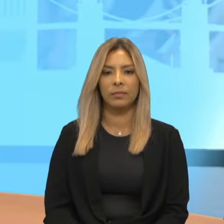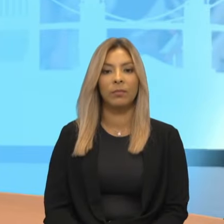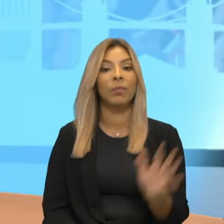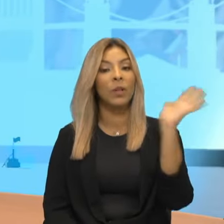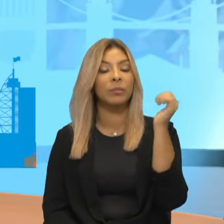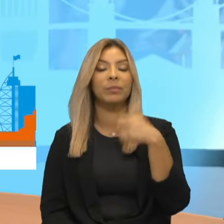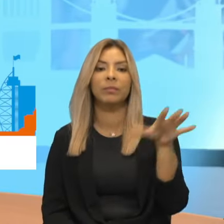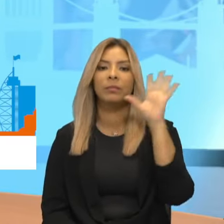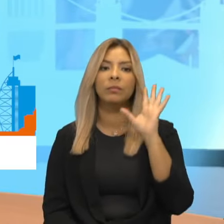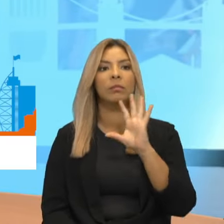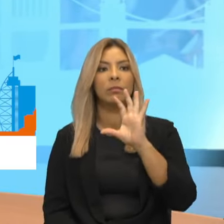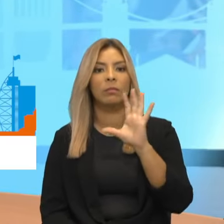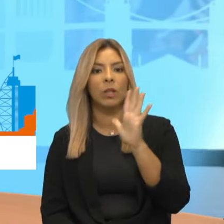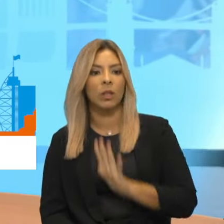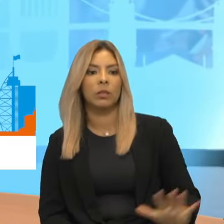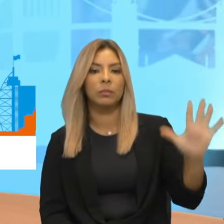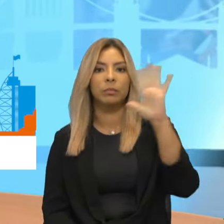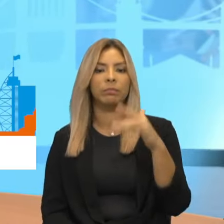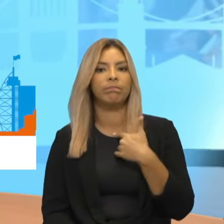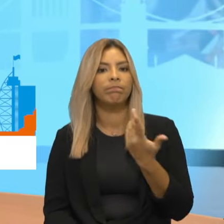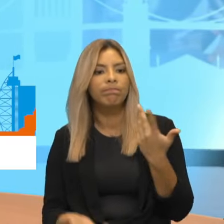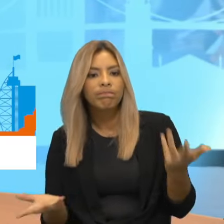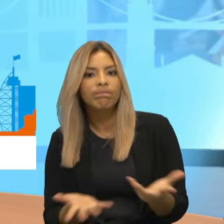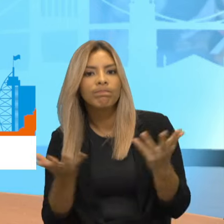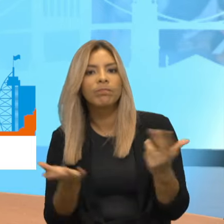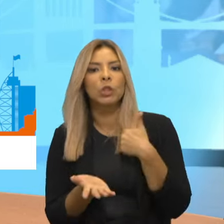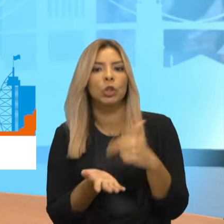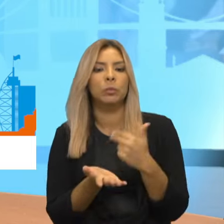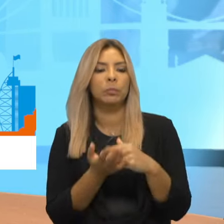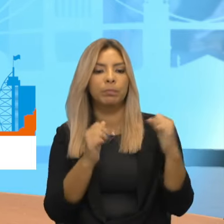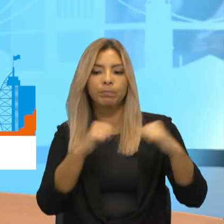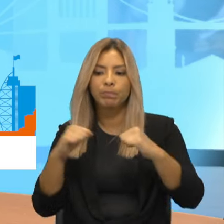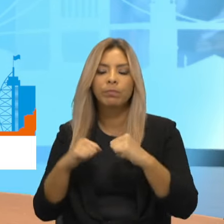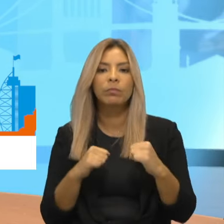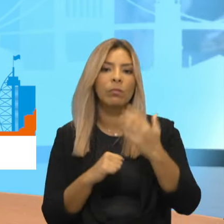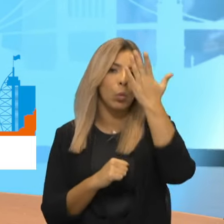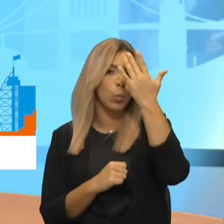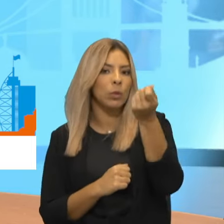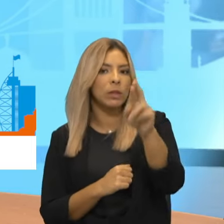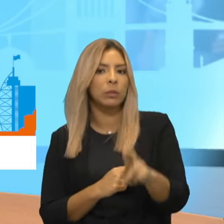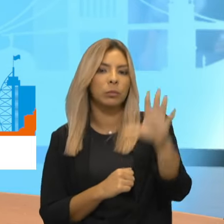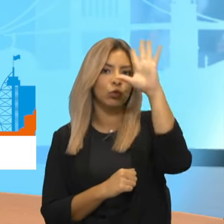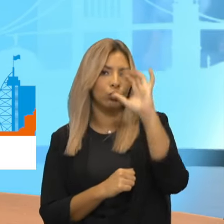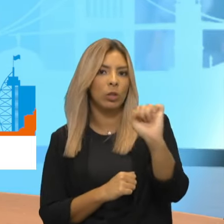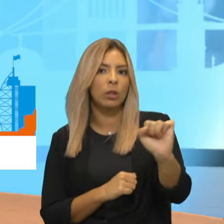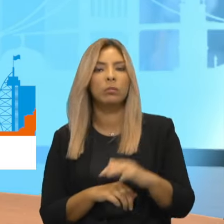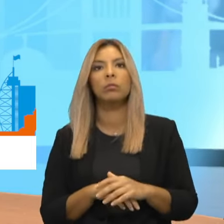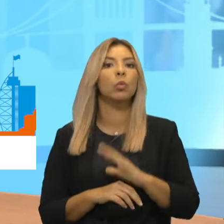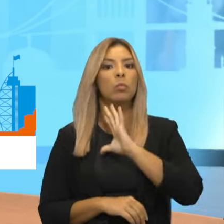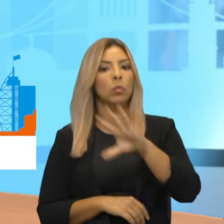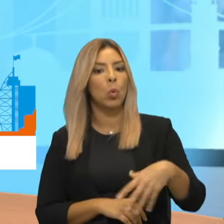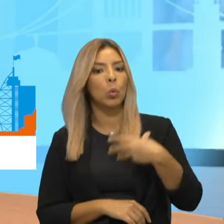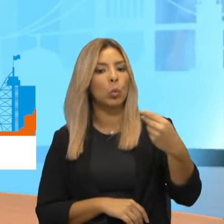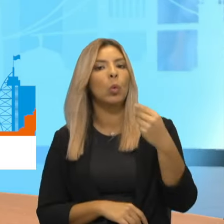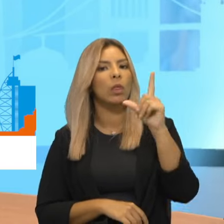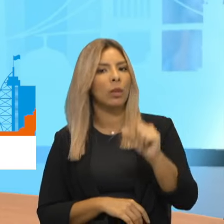Olá, boa tarde. O país vai sustendo a respiração à espera de um consenso em torno do Orçamento de Estado, quando o mundo vive também um período